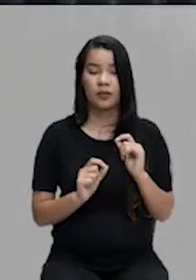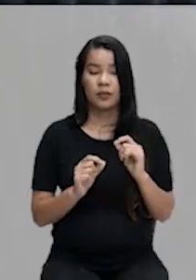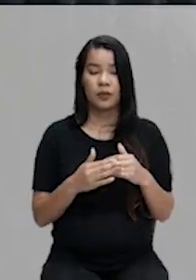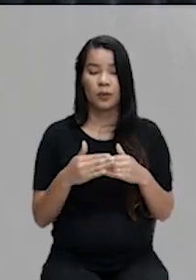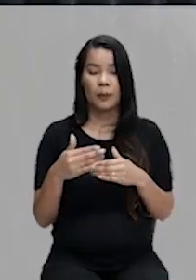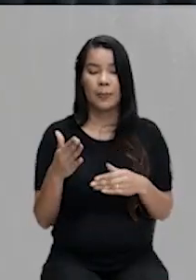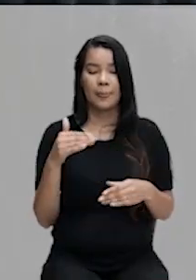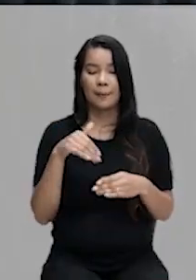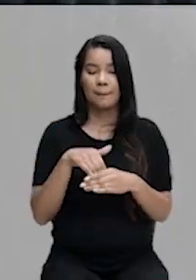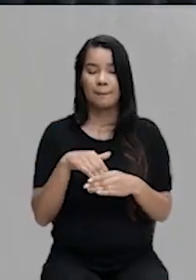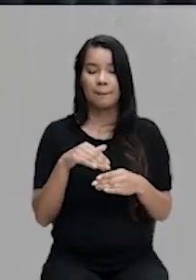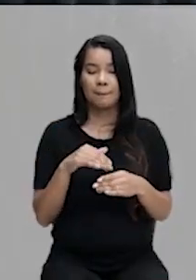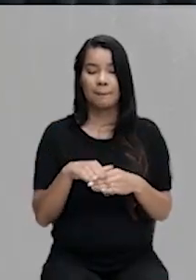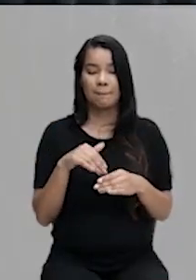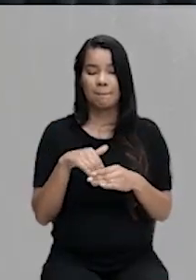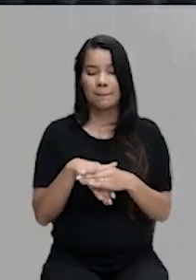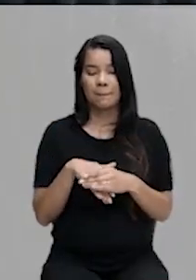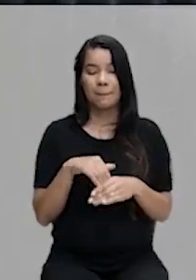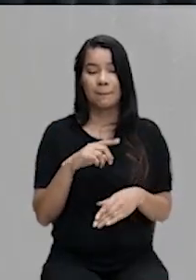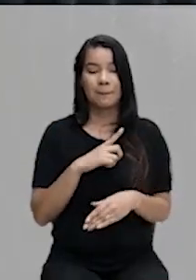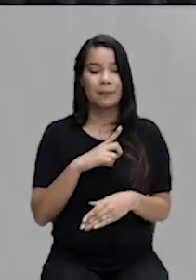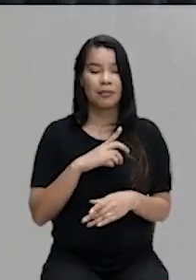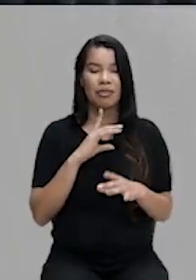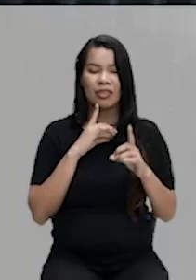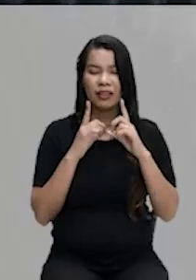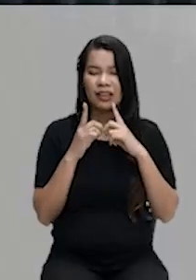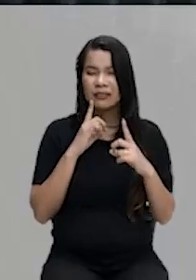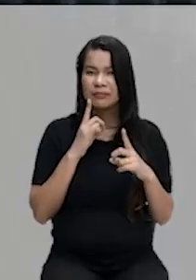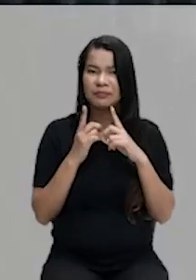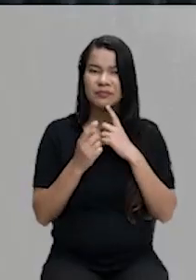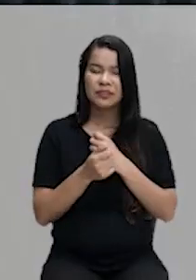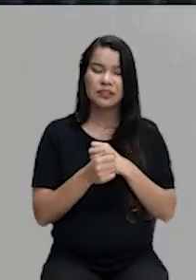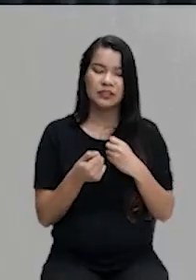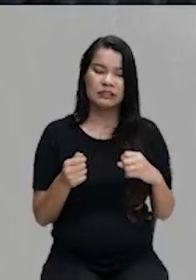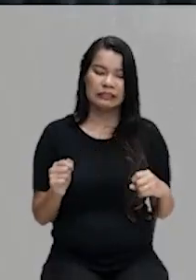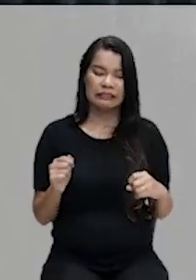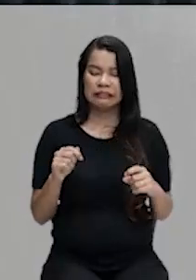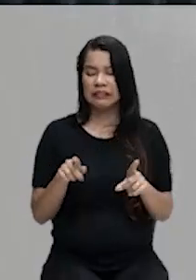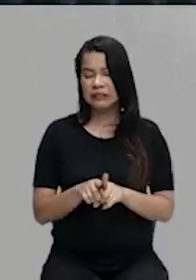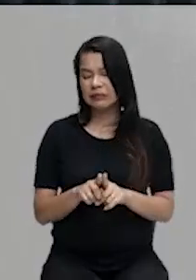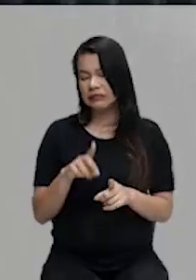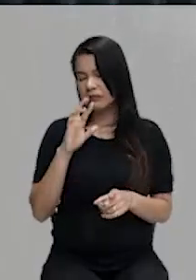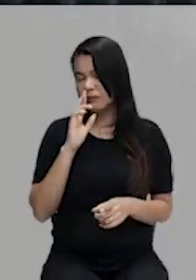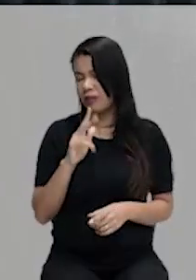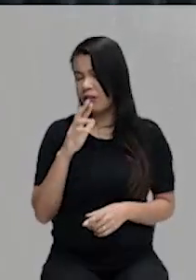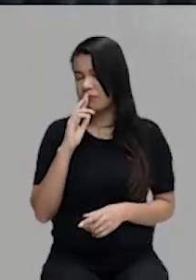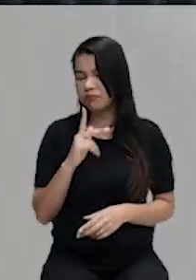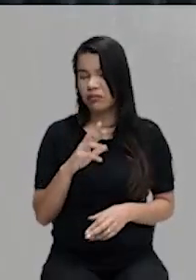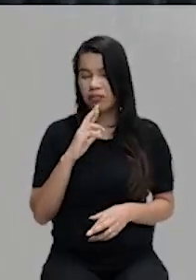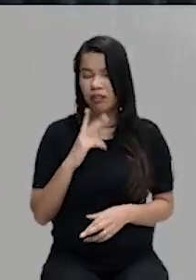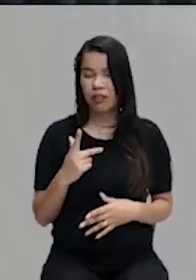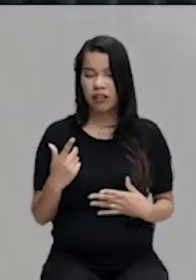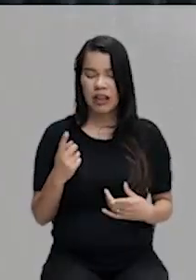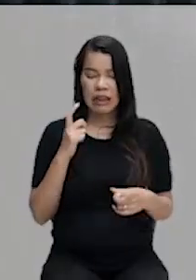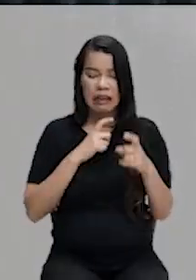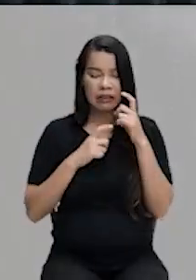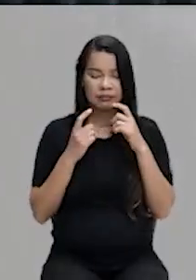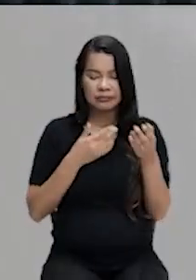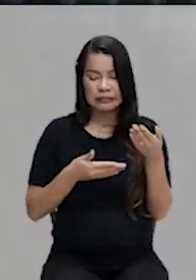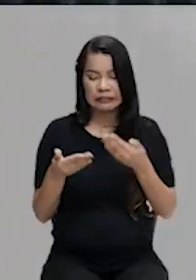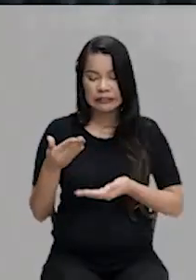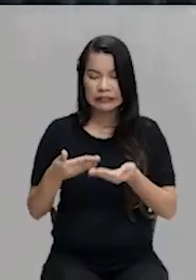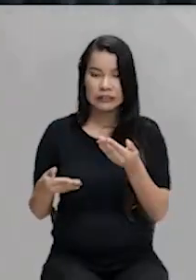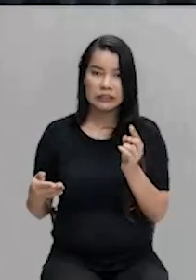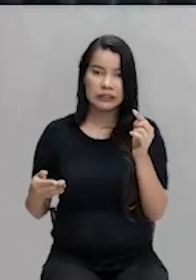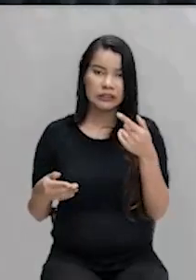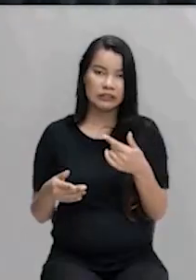uma disputa muito grande, debates muito grandes, muitas ofensas, muita disseminação de fake news, e isso